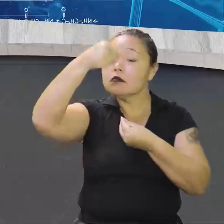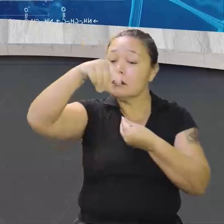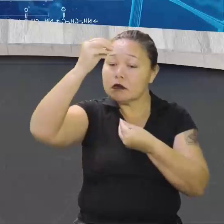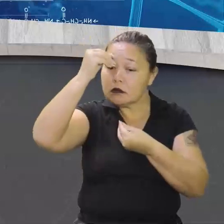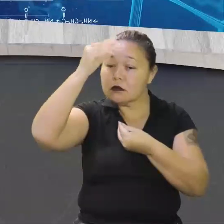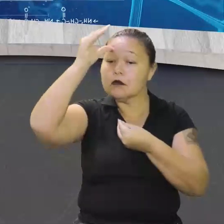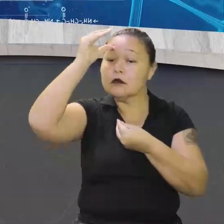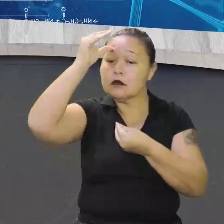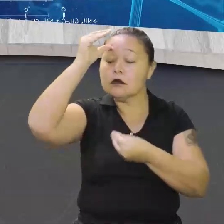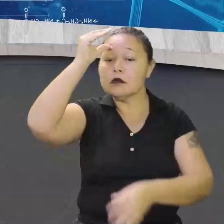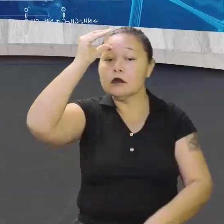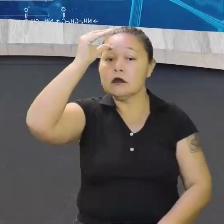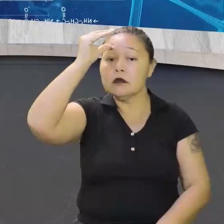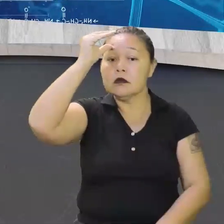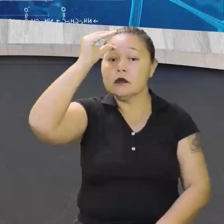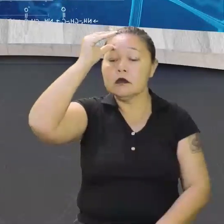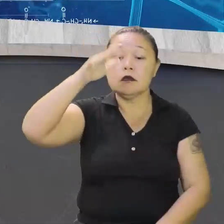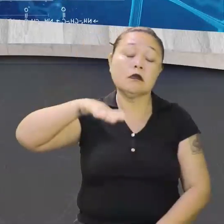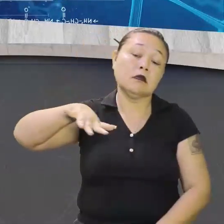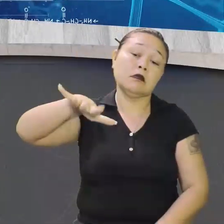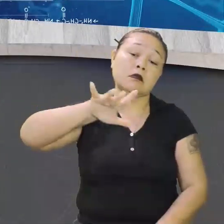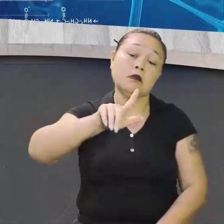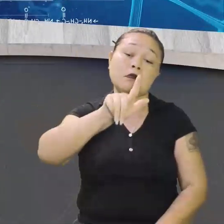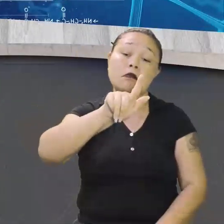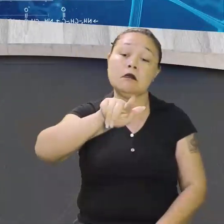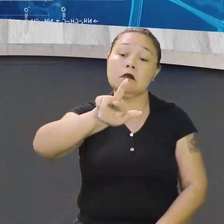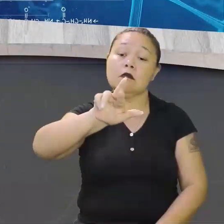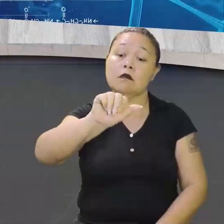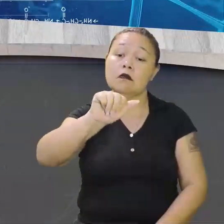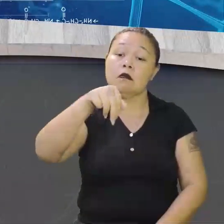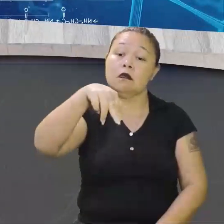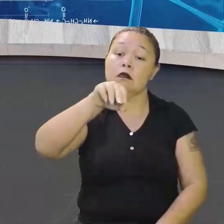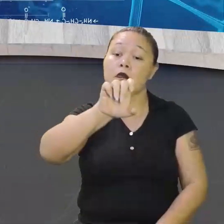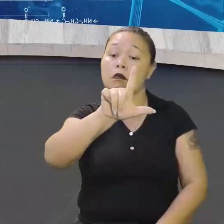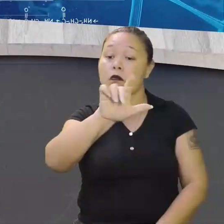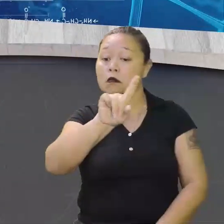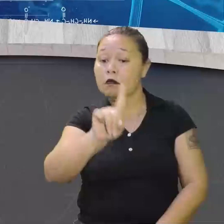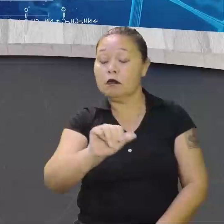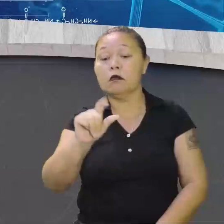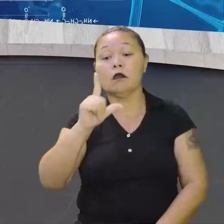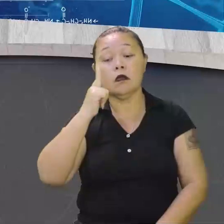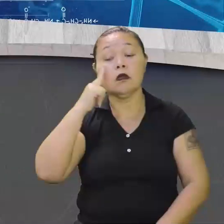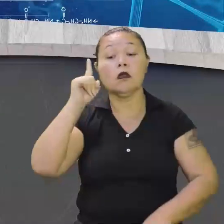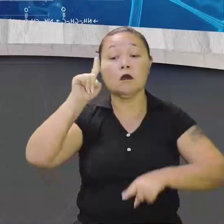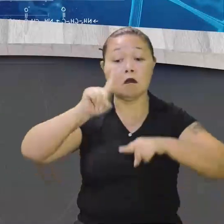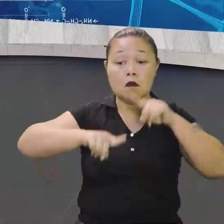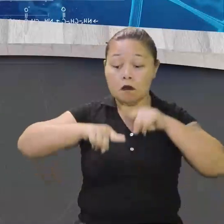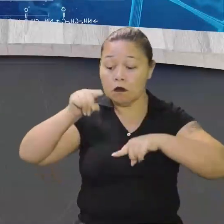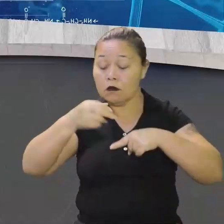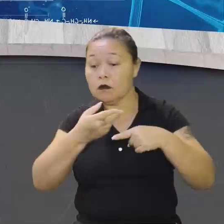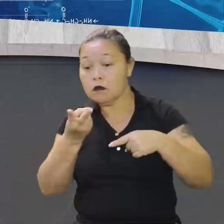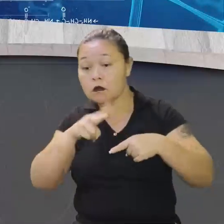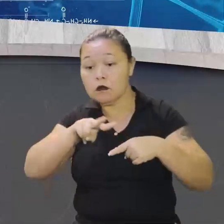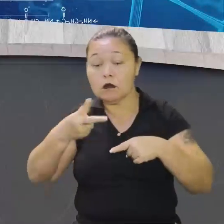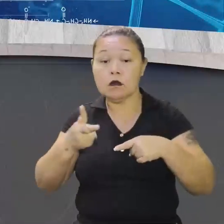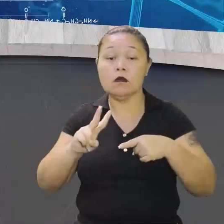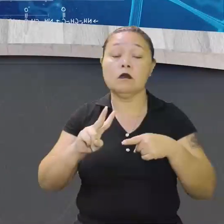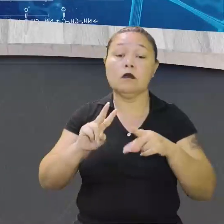conhecimentos das grandezas de matérias,